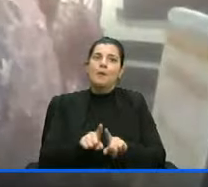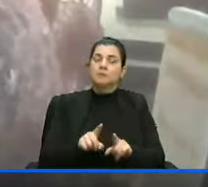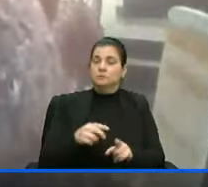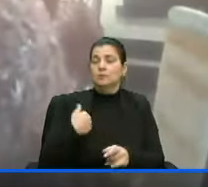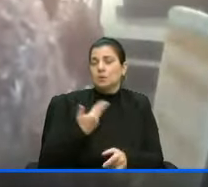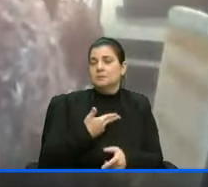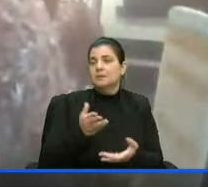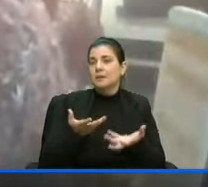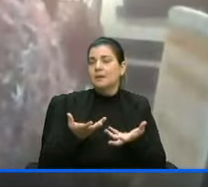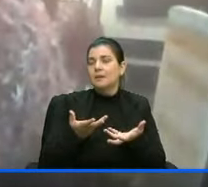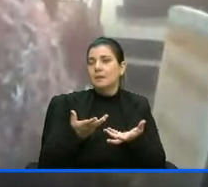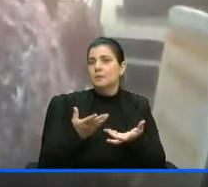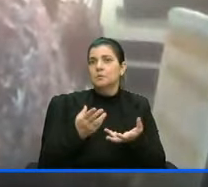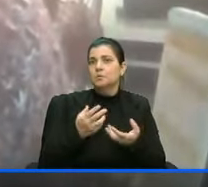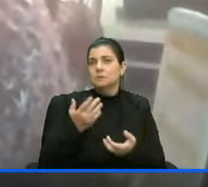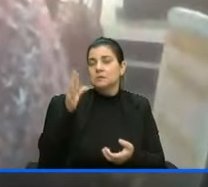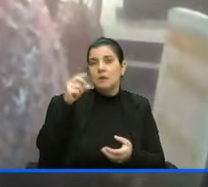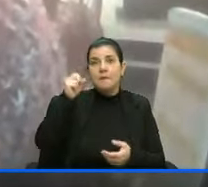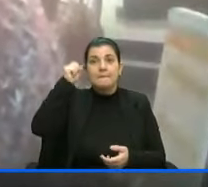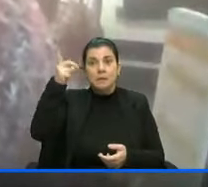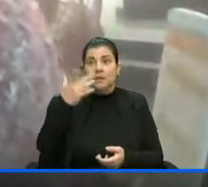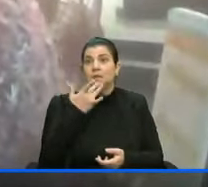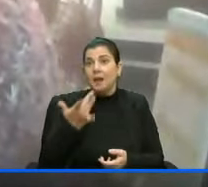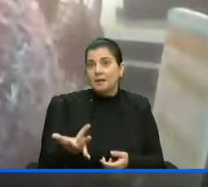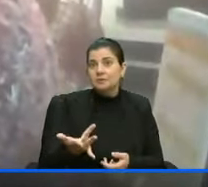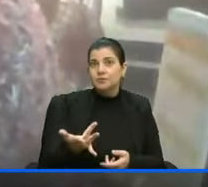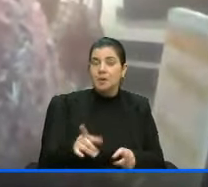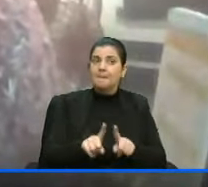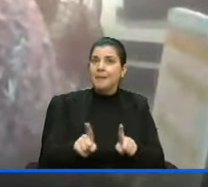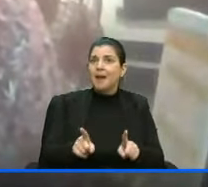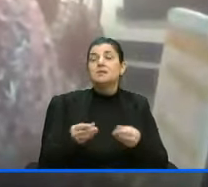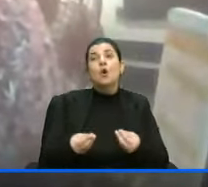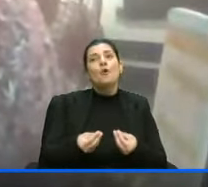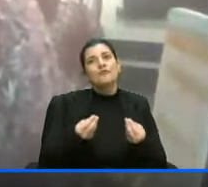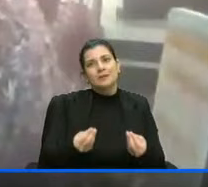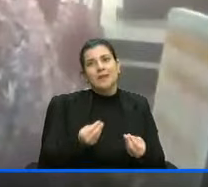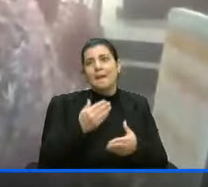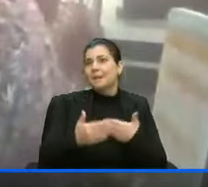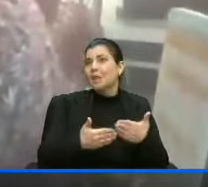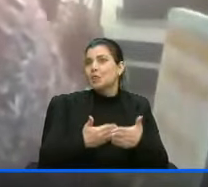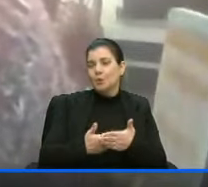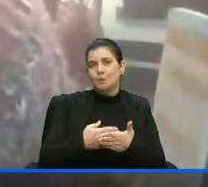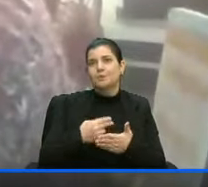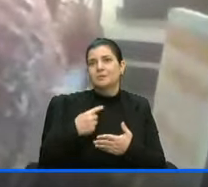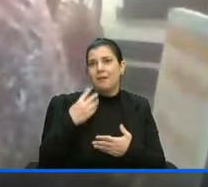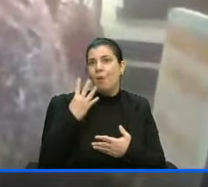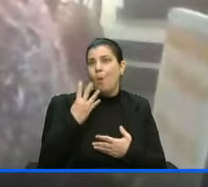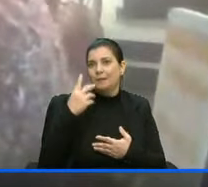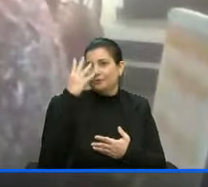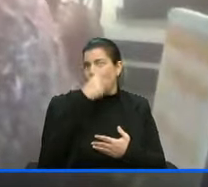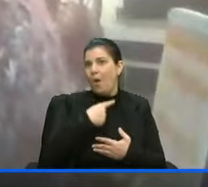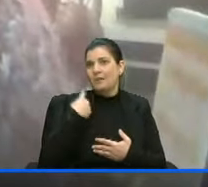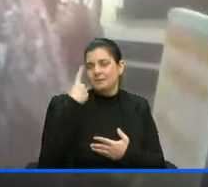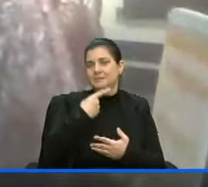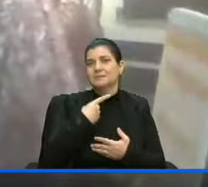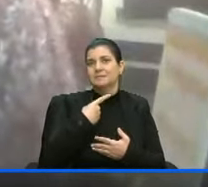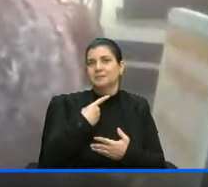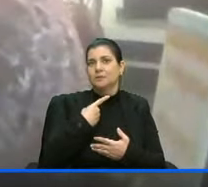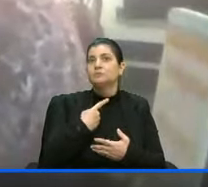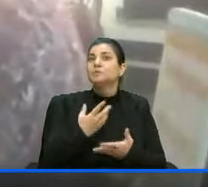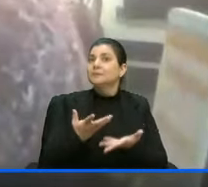mas no mínimo tem que ofertar para todos e todas 4 horas. Então, a gente queria que essa política também fosse